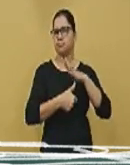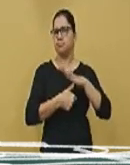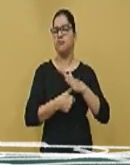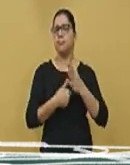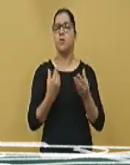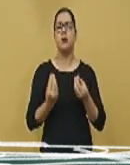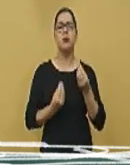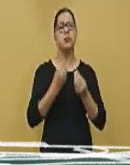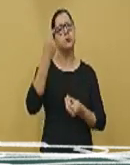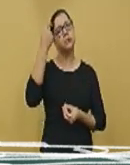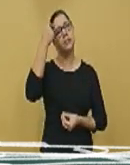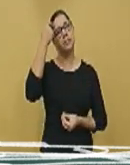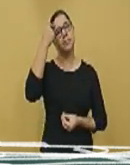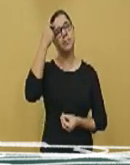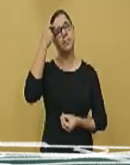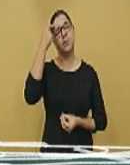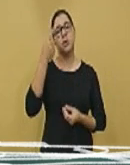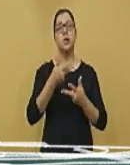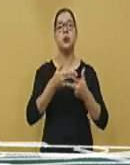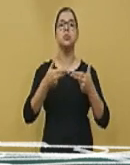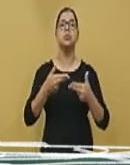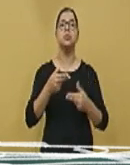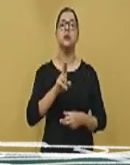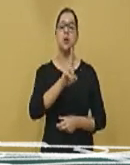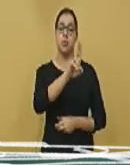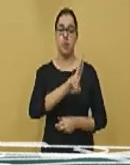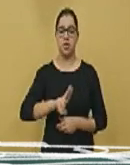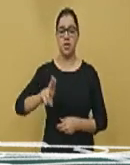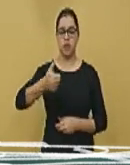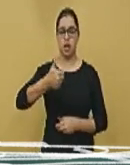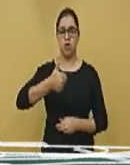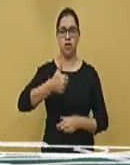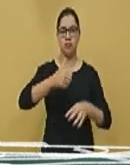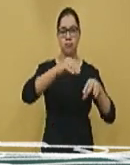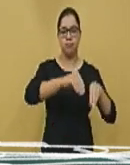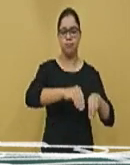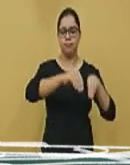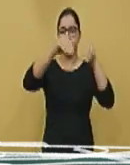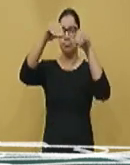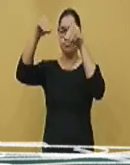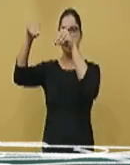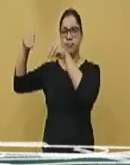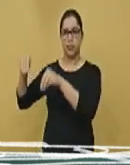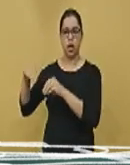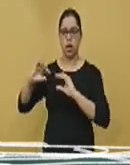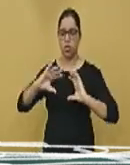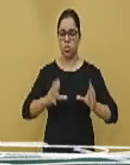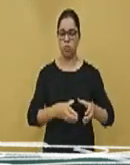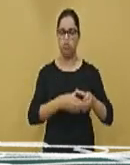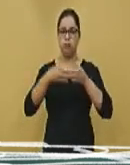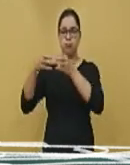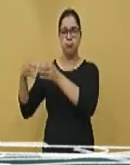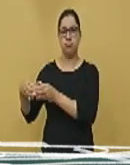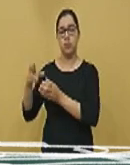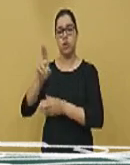questão da transferência da unidade 1 lá para a unidade 2, né, da reitoria especificamente?